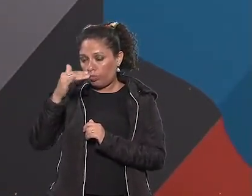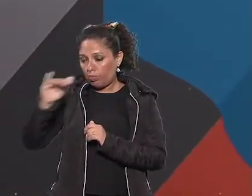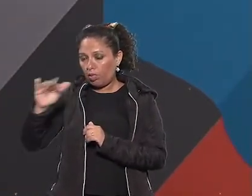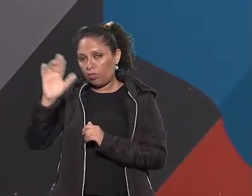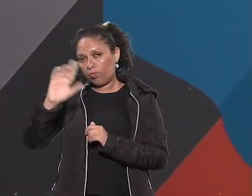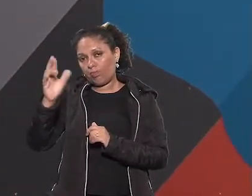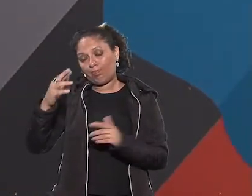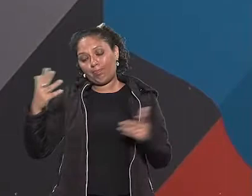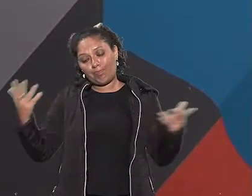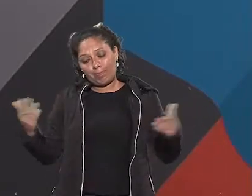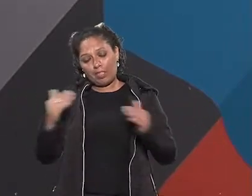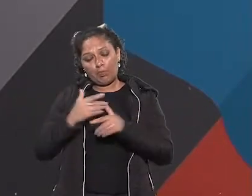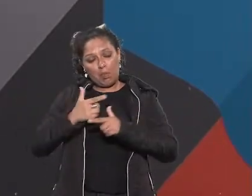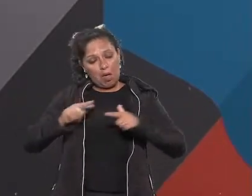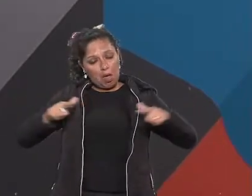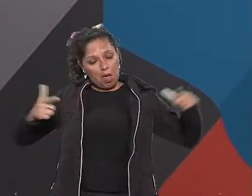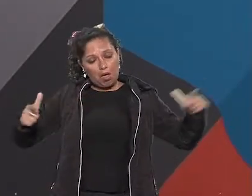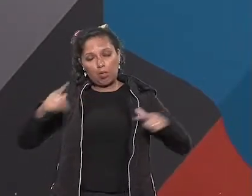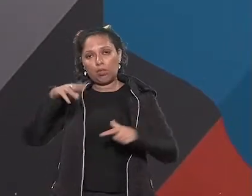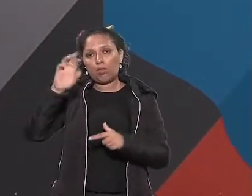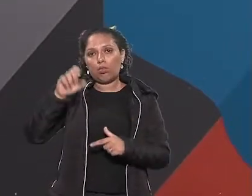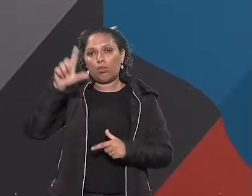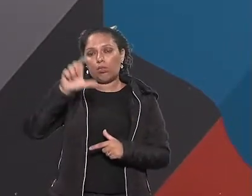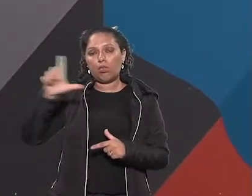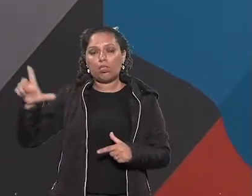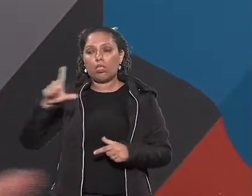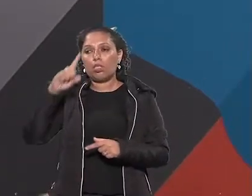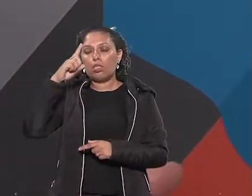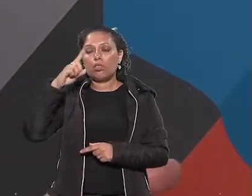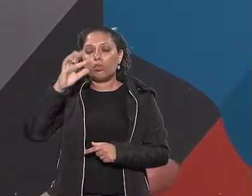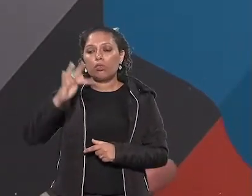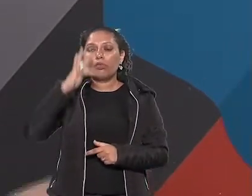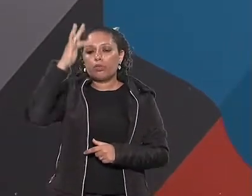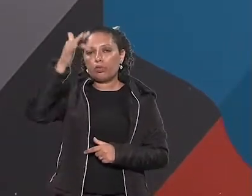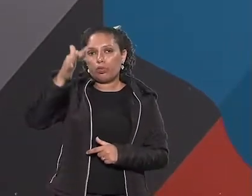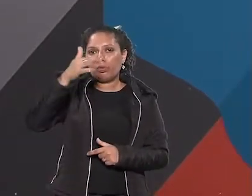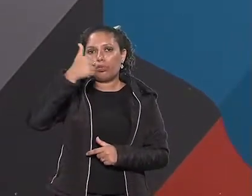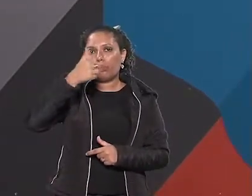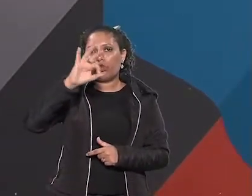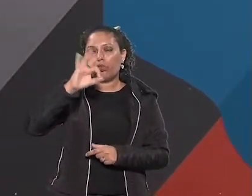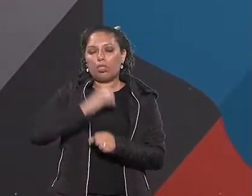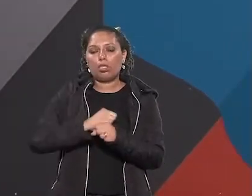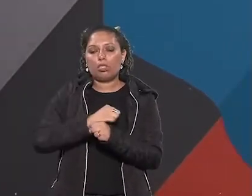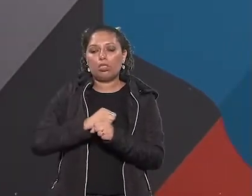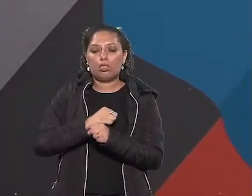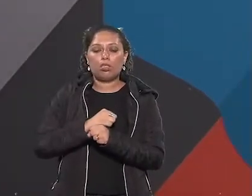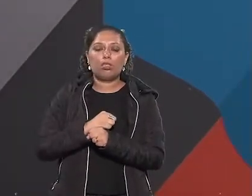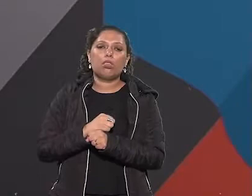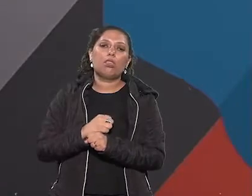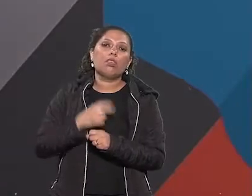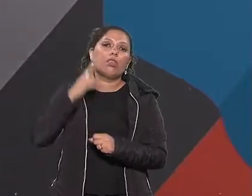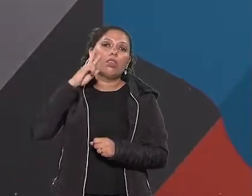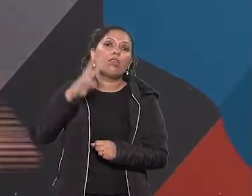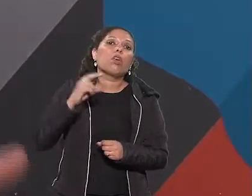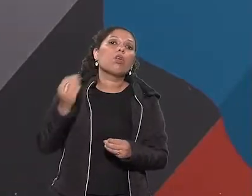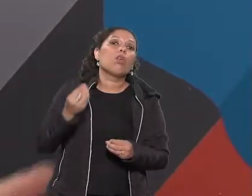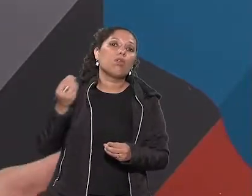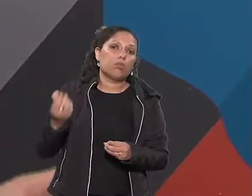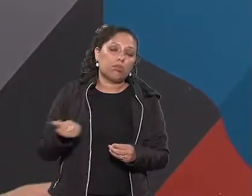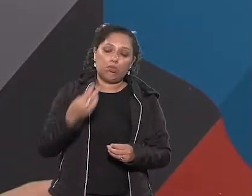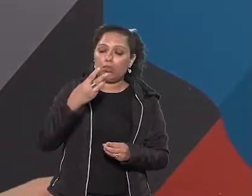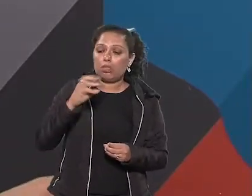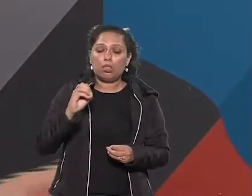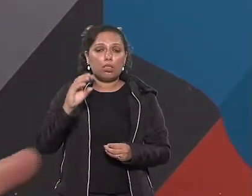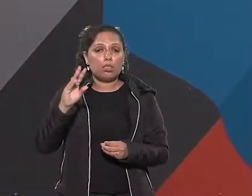aumento brutal da produção do pré-sal, que está já acontecendo, daqui uma década a gente vai multiplicar esse valor, que está por